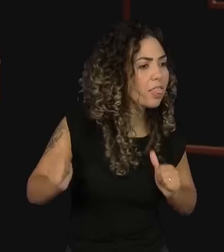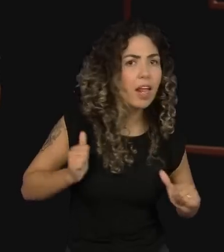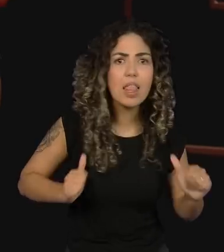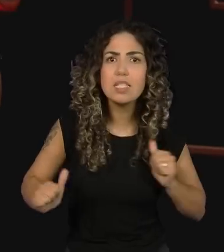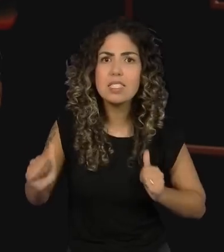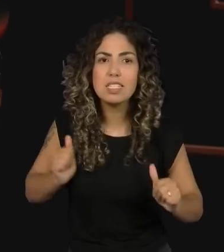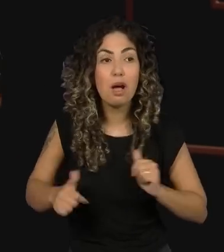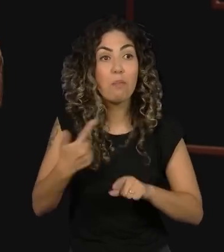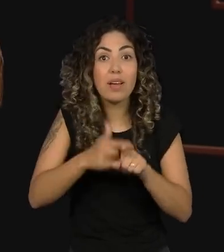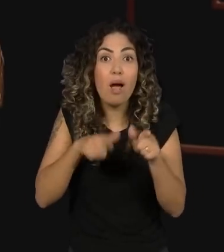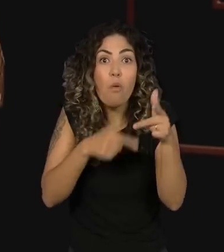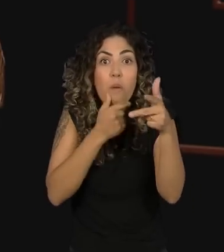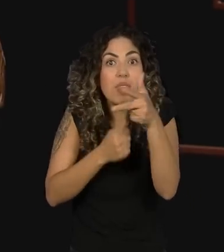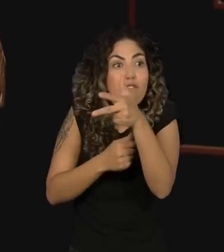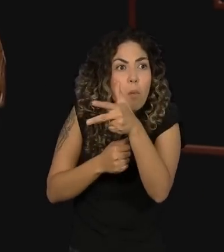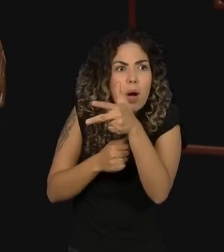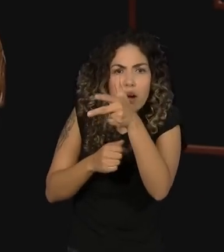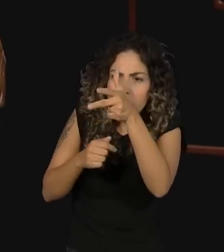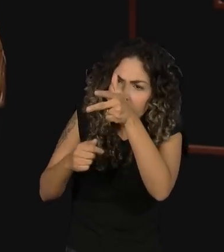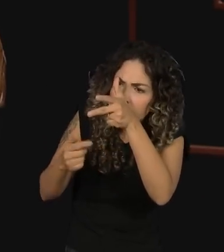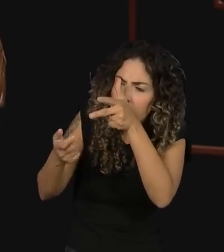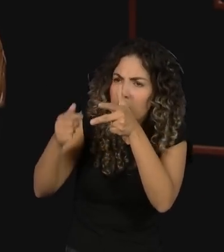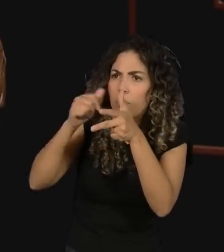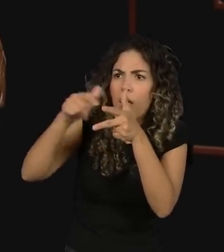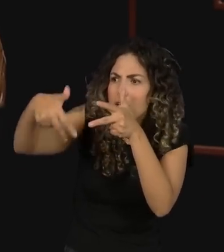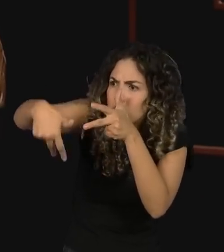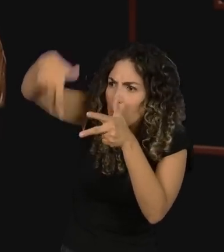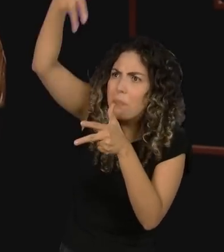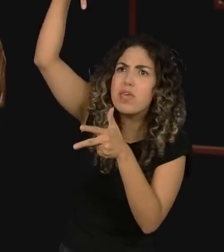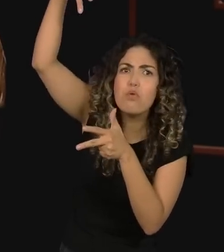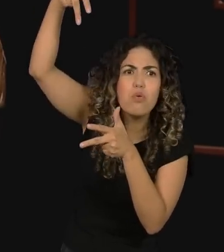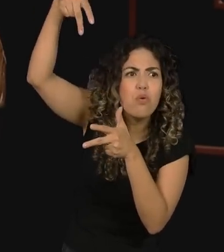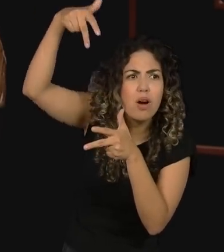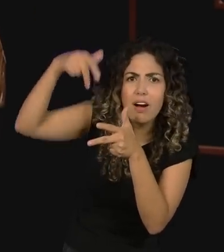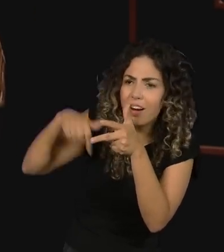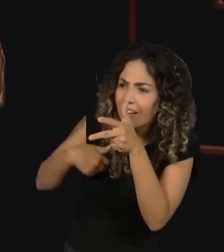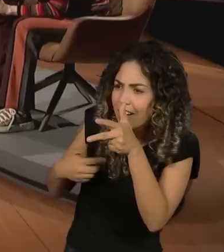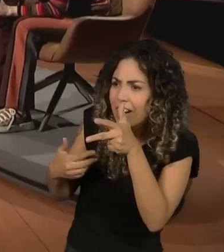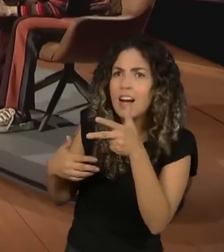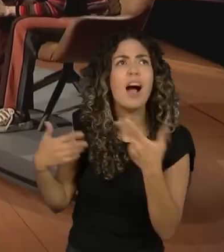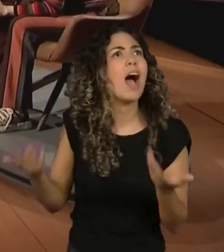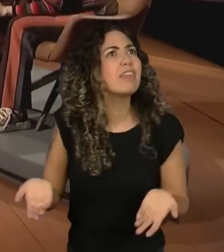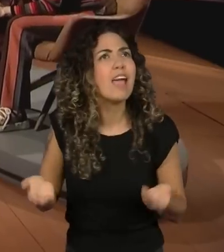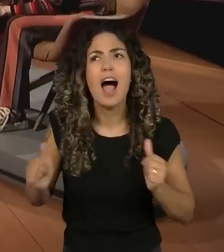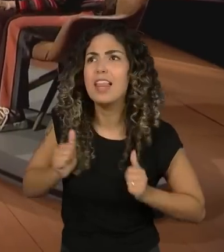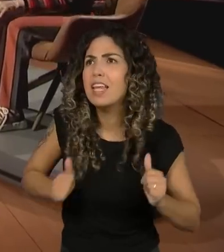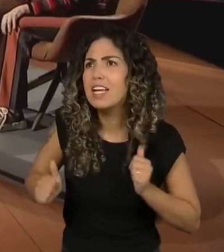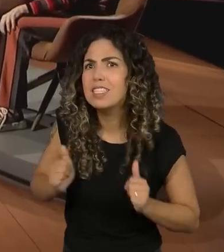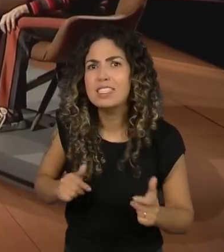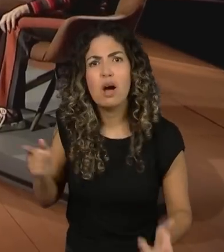Aí o câmera falou, eu não sei, ela saiu de quadro.